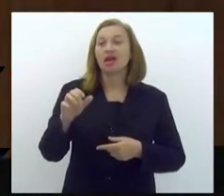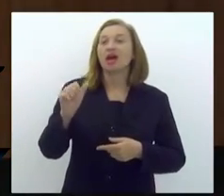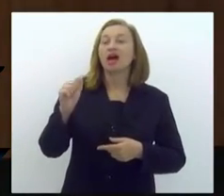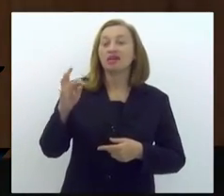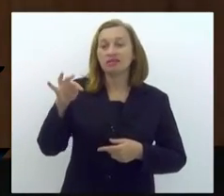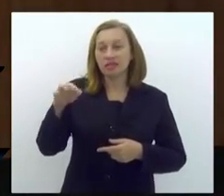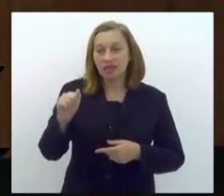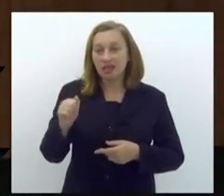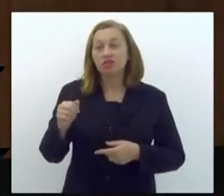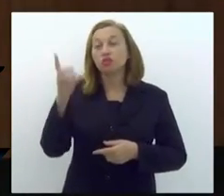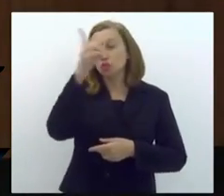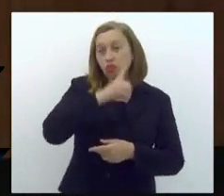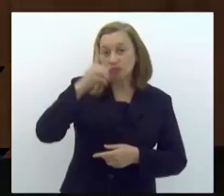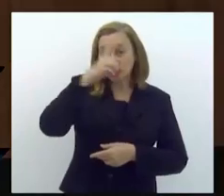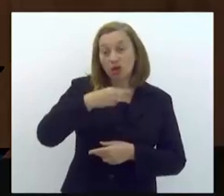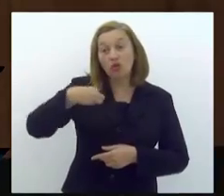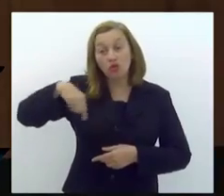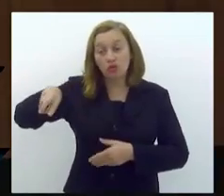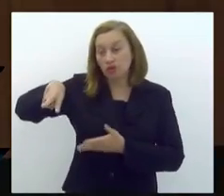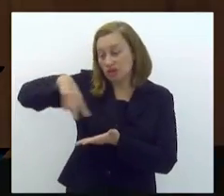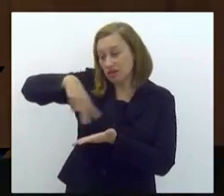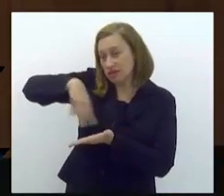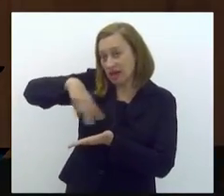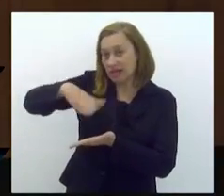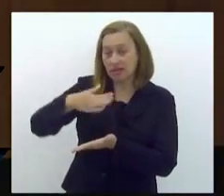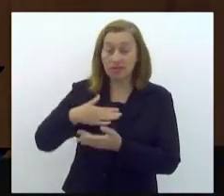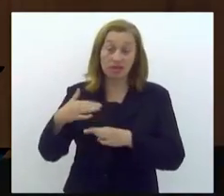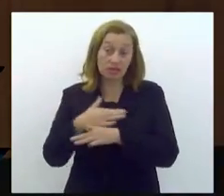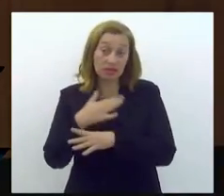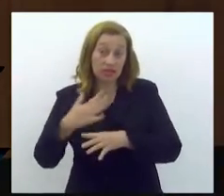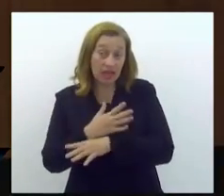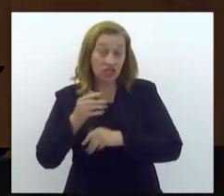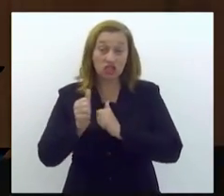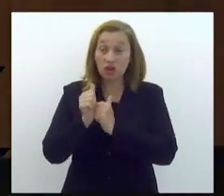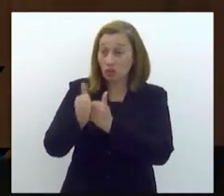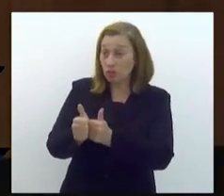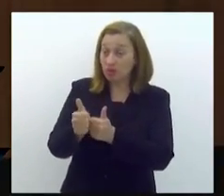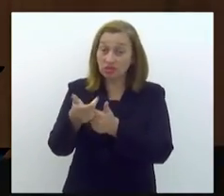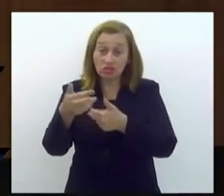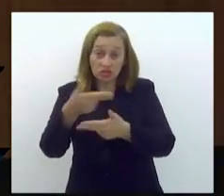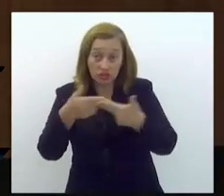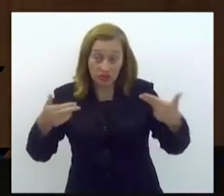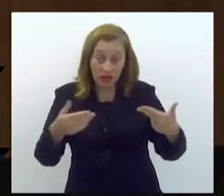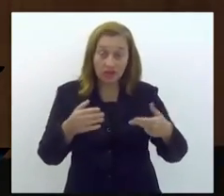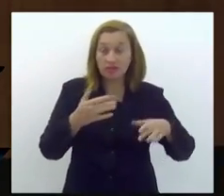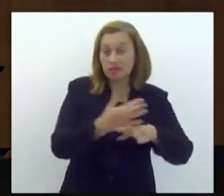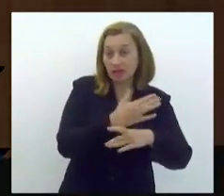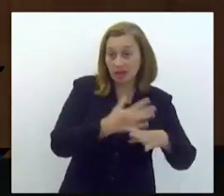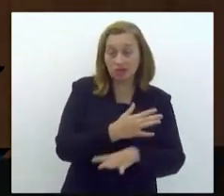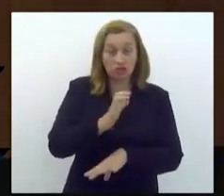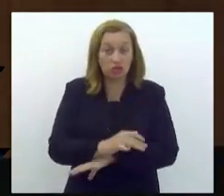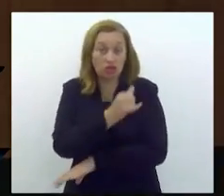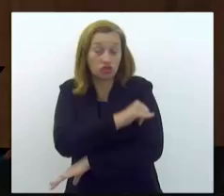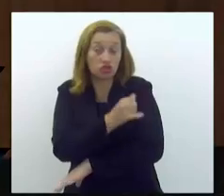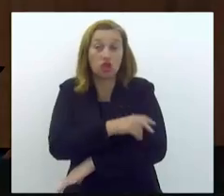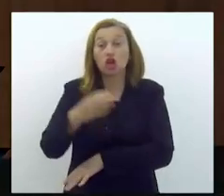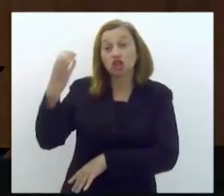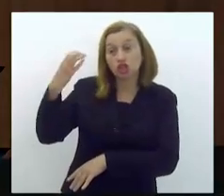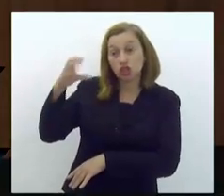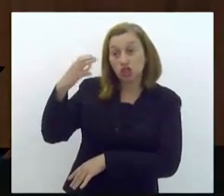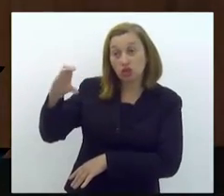participando de um na minha cidade e acompanho nas diversas cidades aqui do Rio de Janeiro Niterói